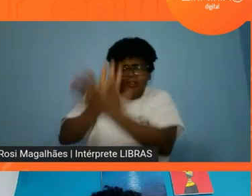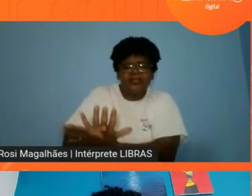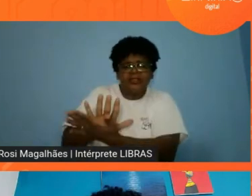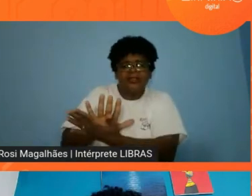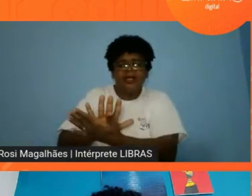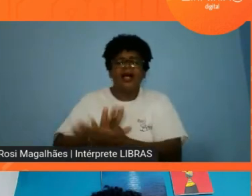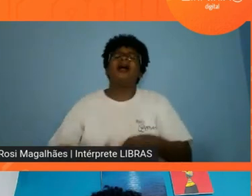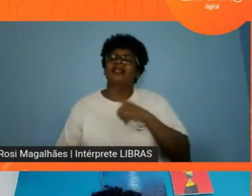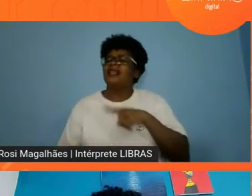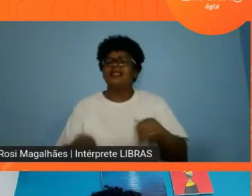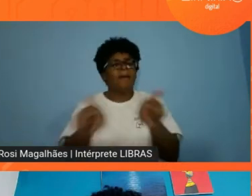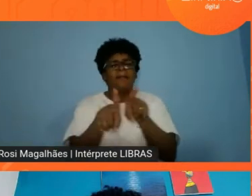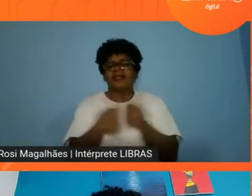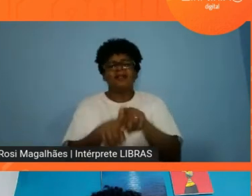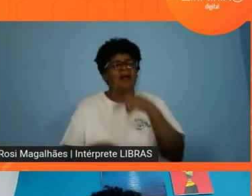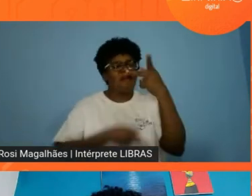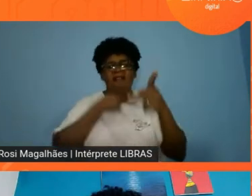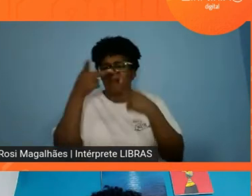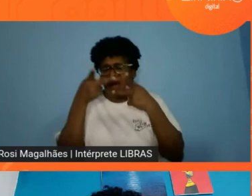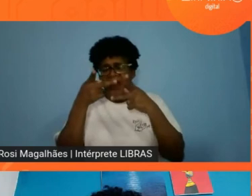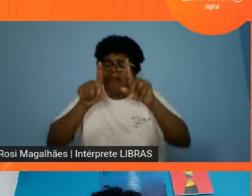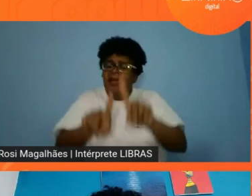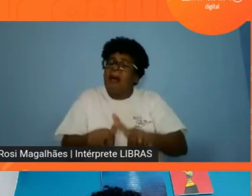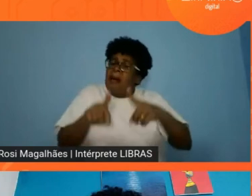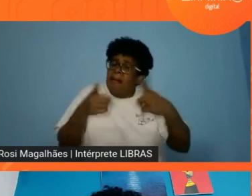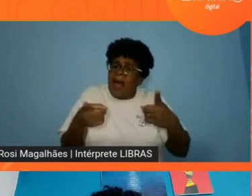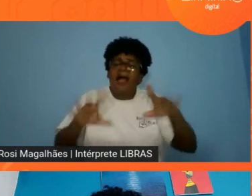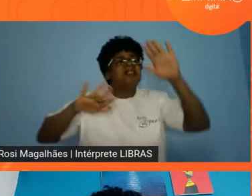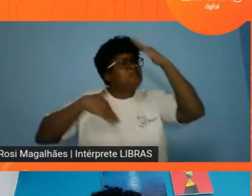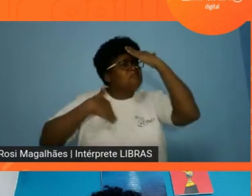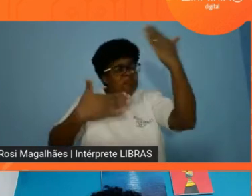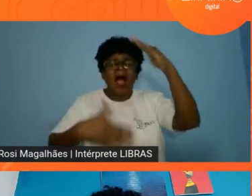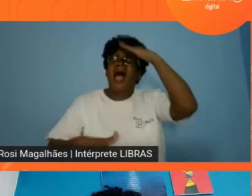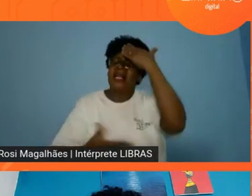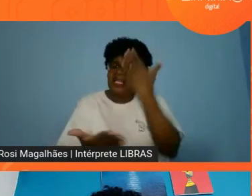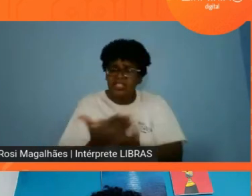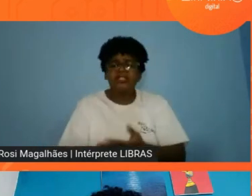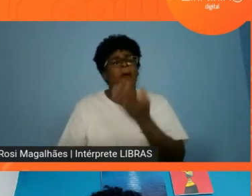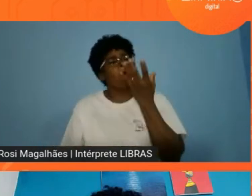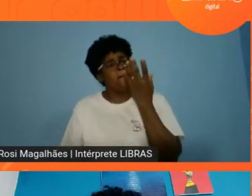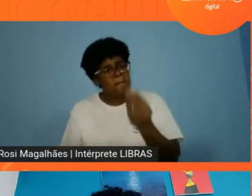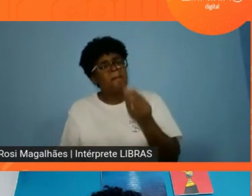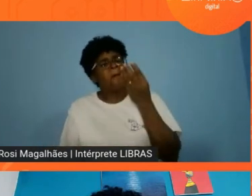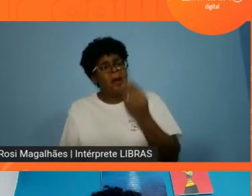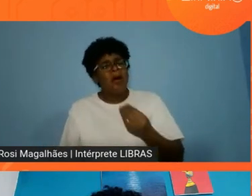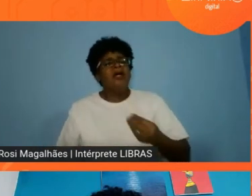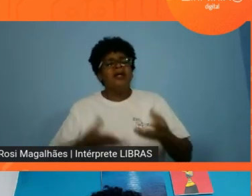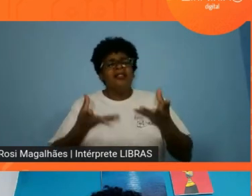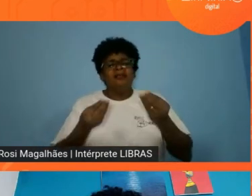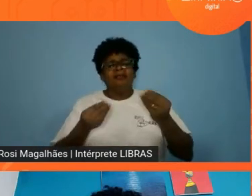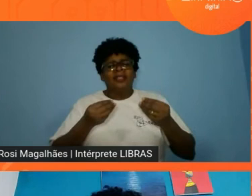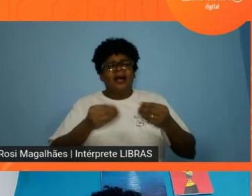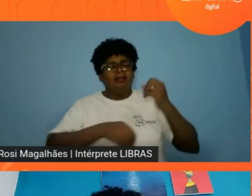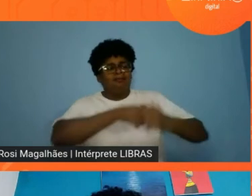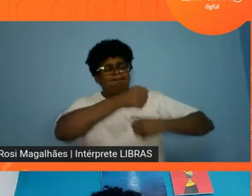essas mesmas trazem, né? Mas fico muito, acredito muito que assim como nesses milhares, nessas centenas